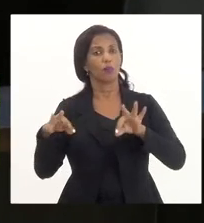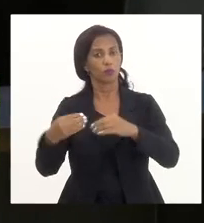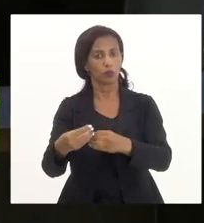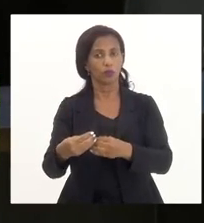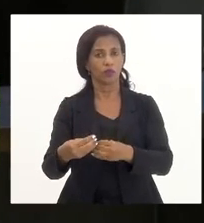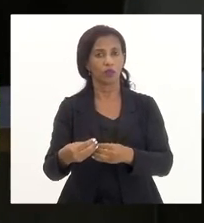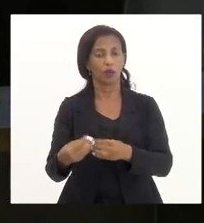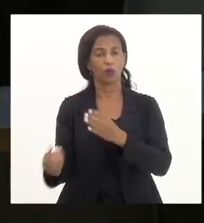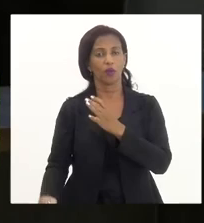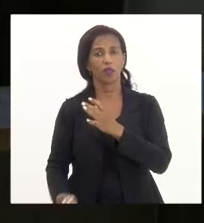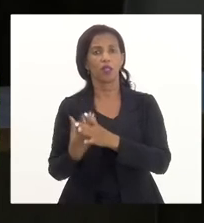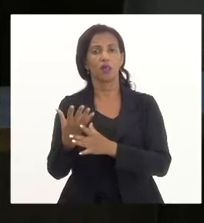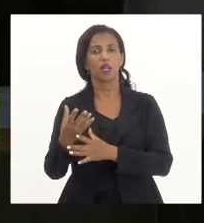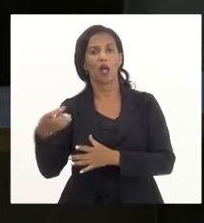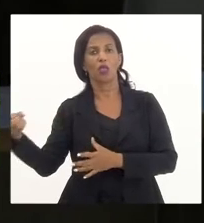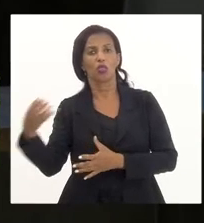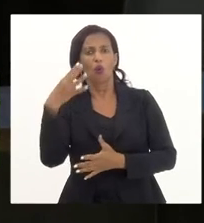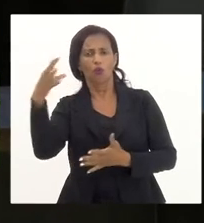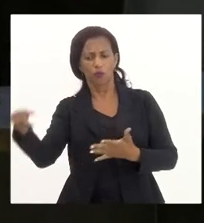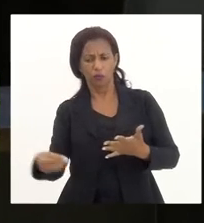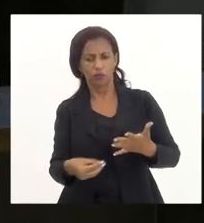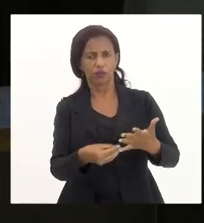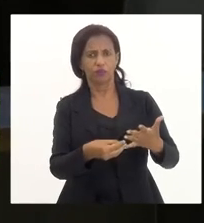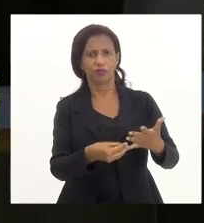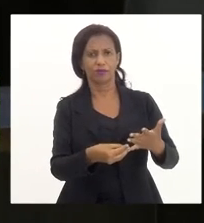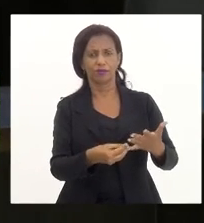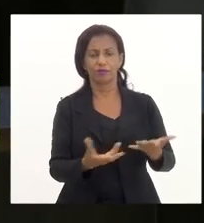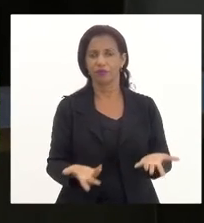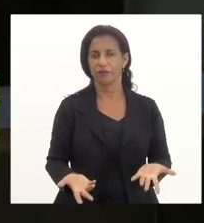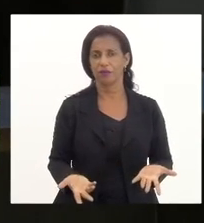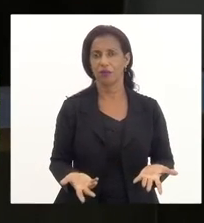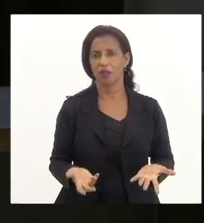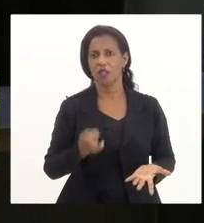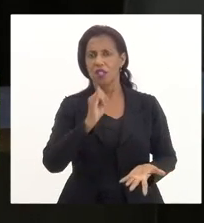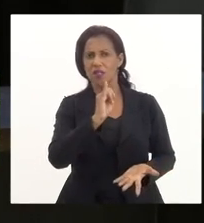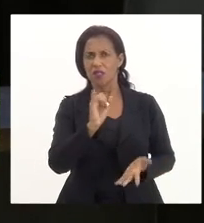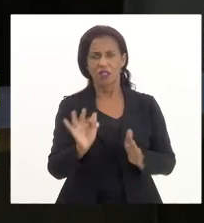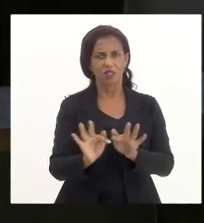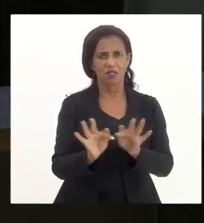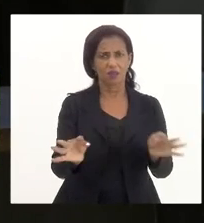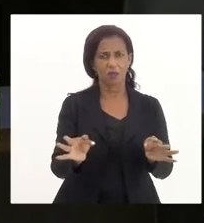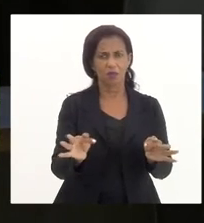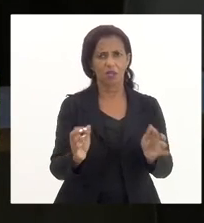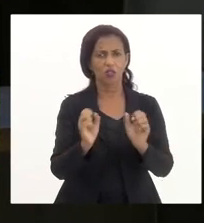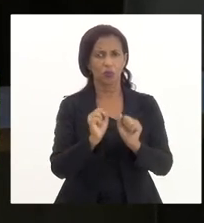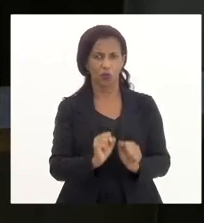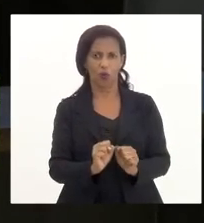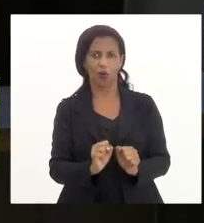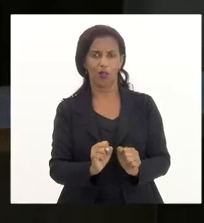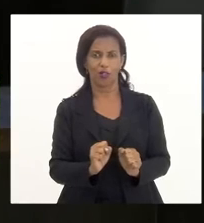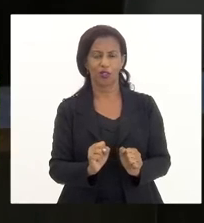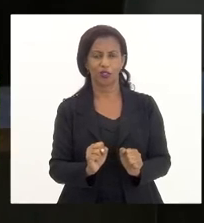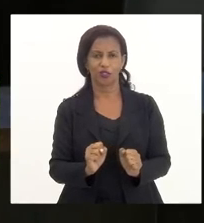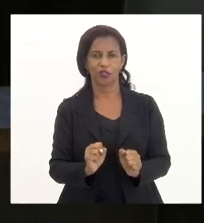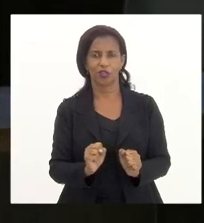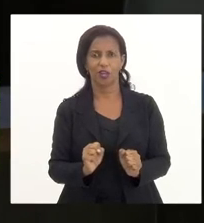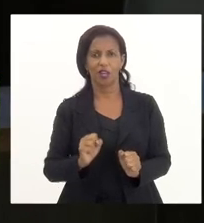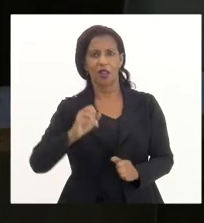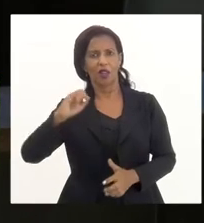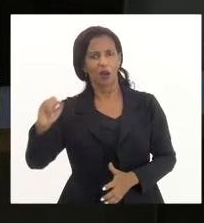e criar algo novo no lugar do governo podemos simplesmente abolir a